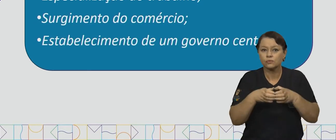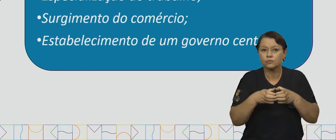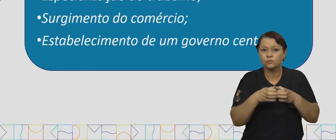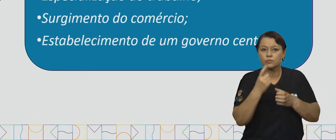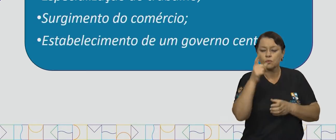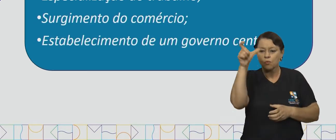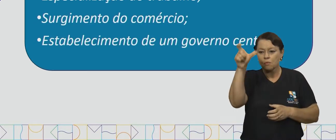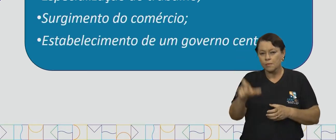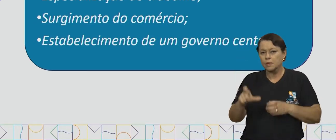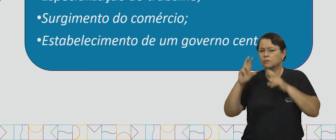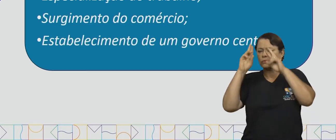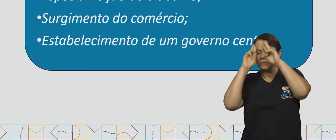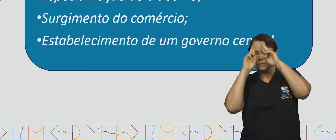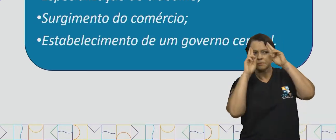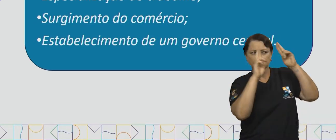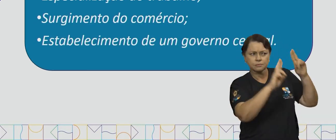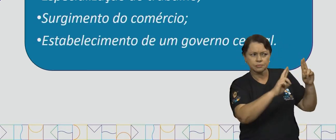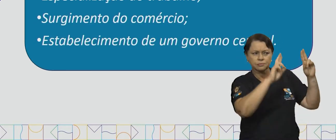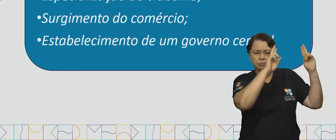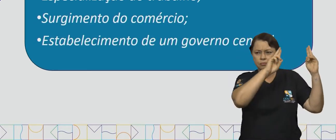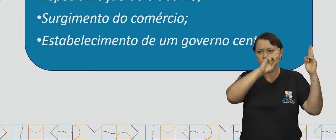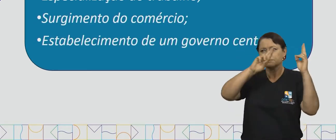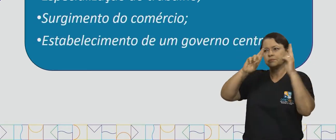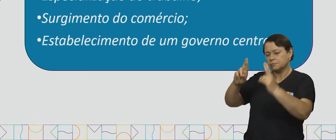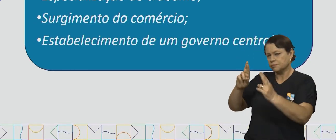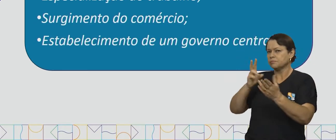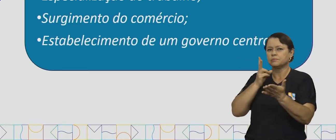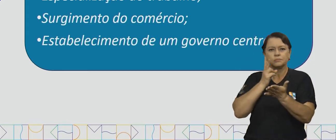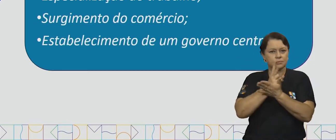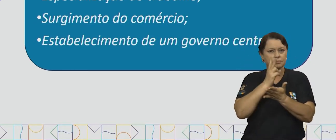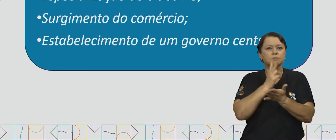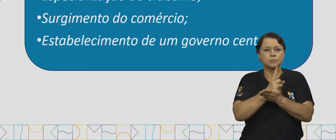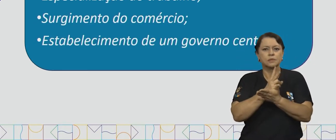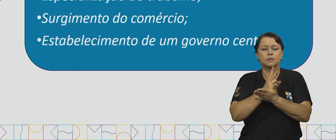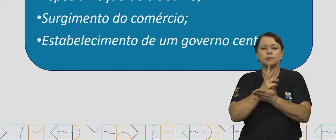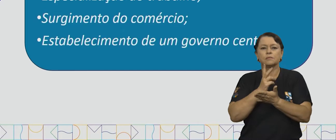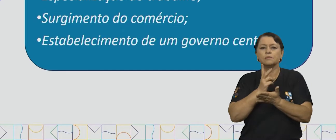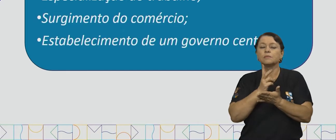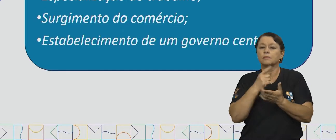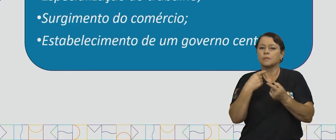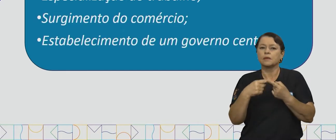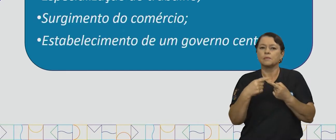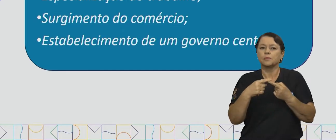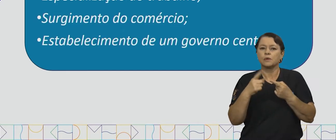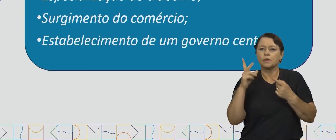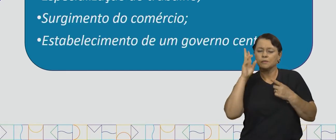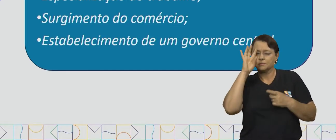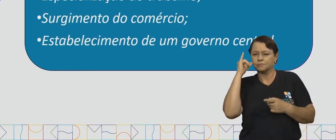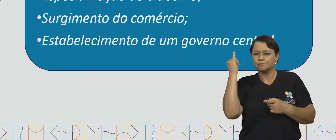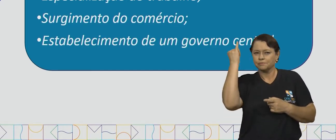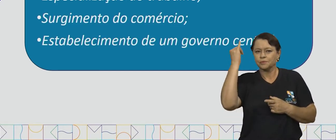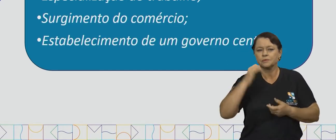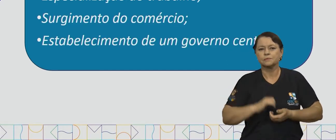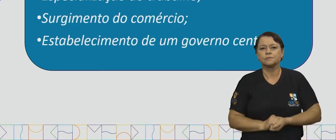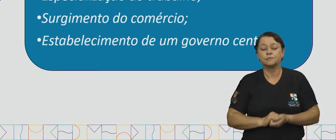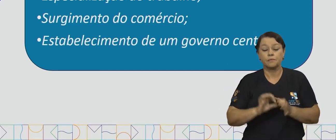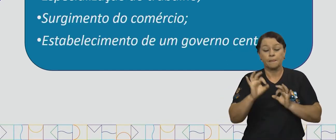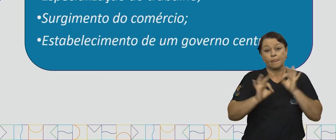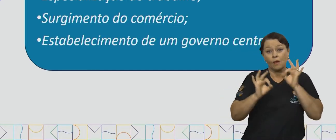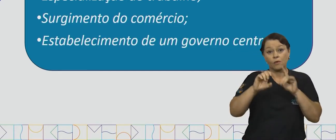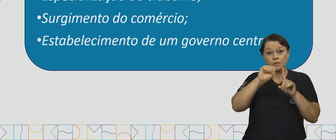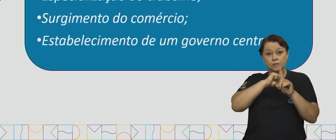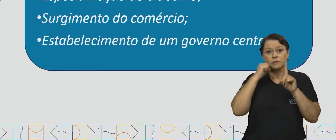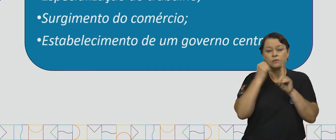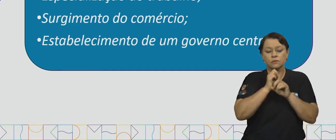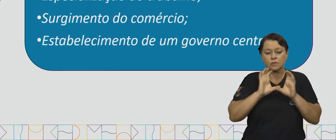pessoa respeitava outros membros da comunidade e esperava, em troca, ser respeitado. A organização social de